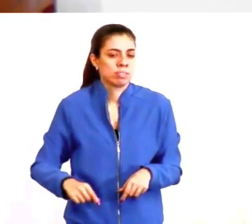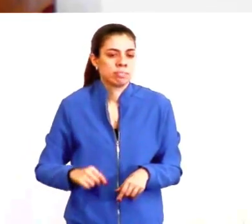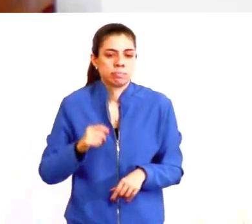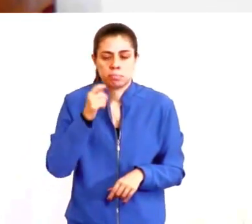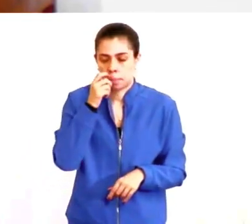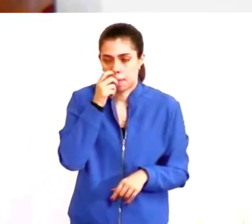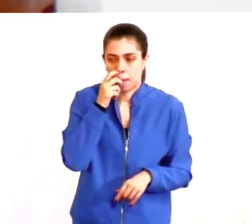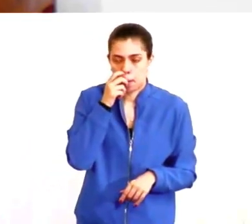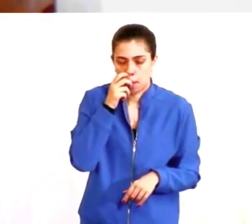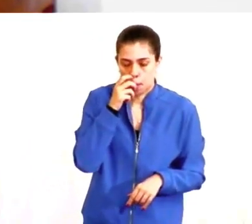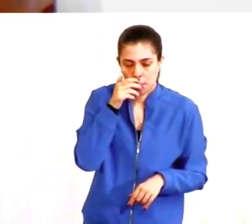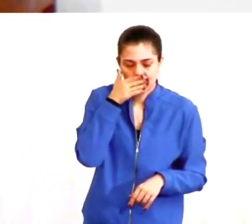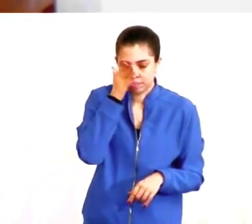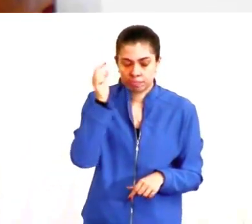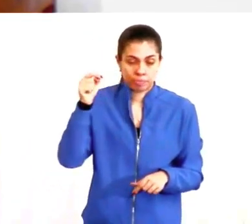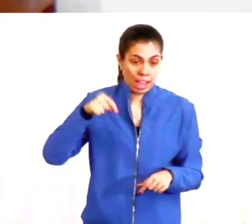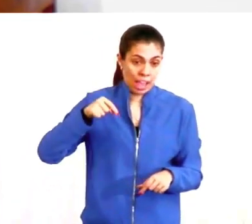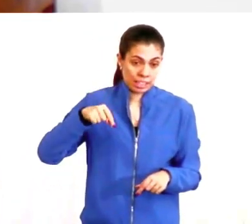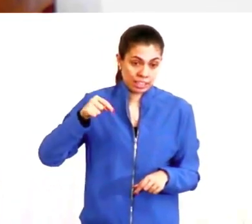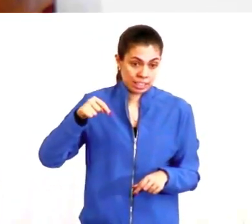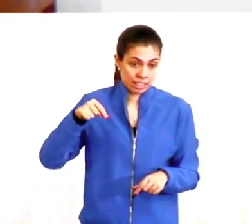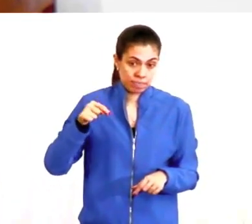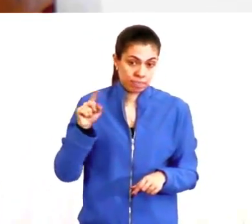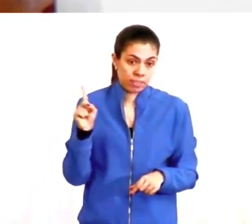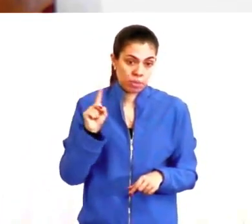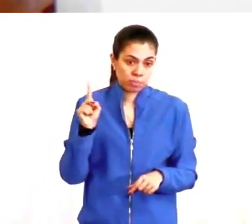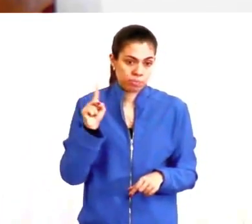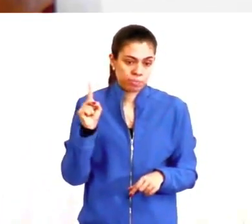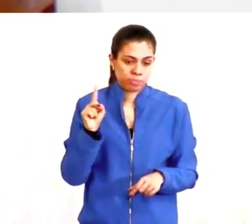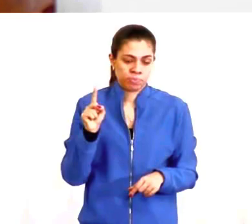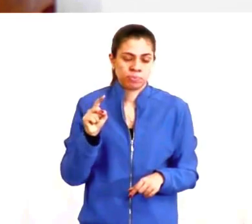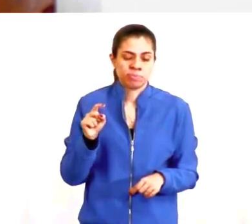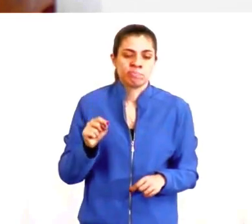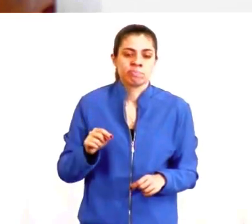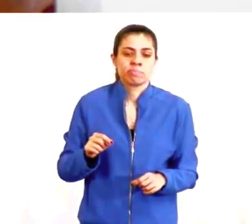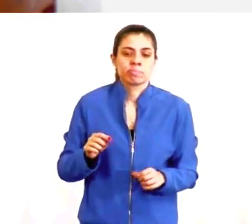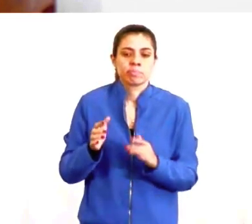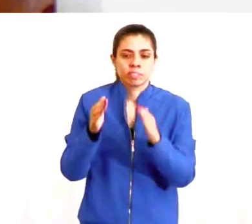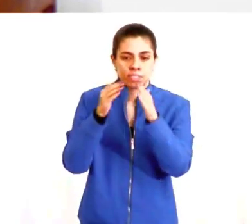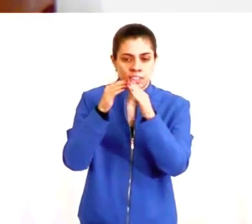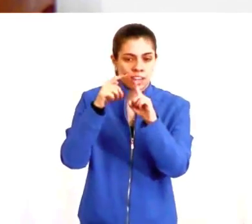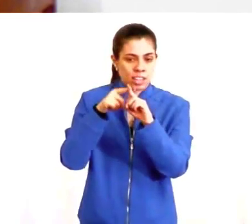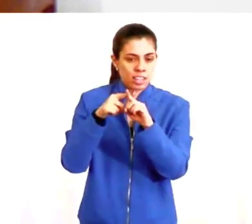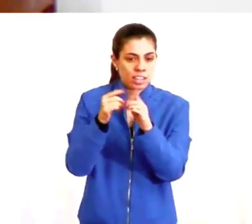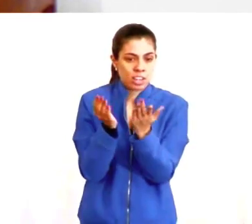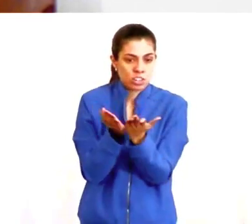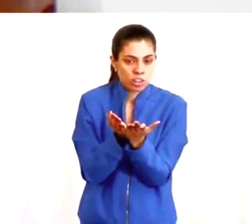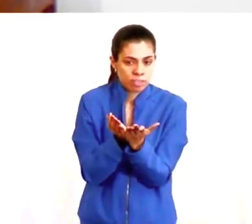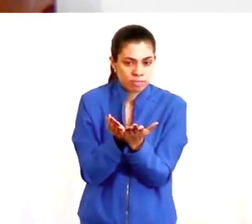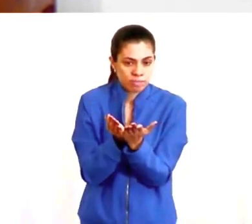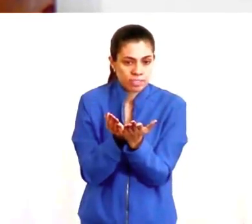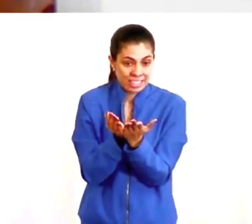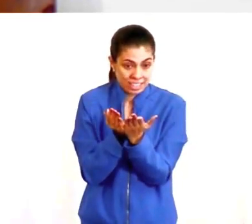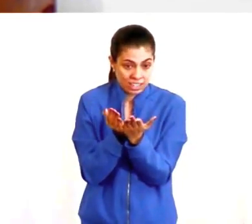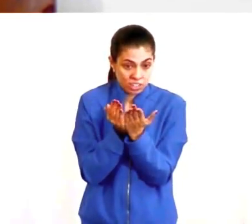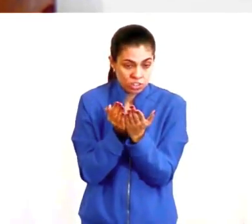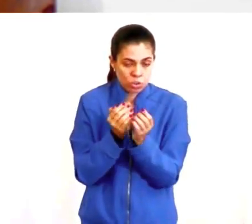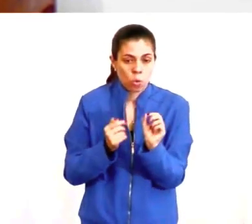faz parte do sacrifício. Na liturgia sinagogal, a palavra é o centro, ela